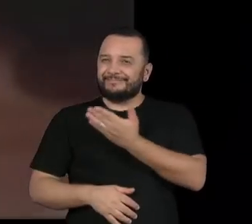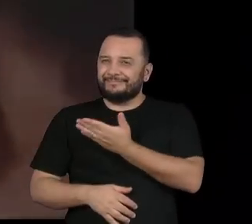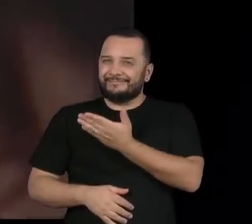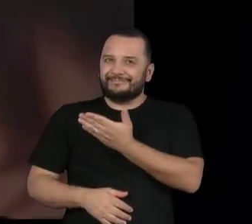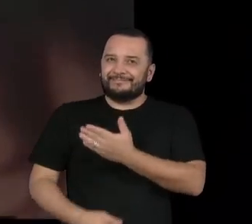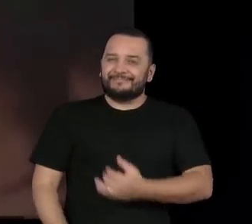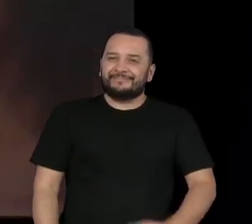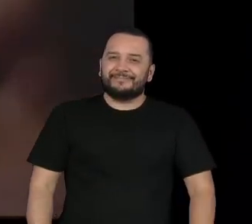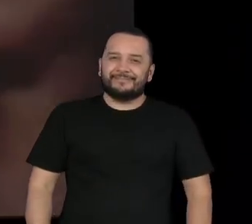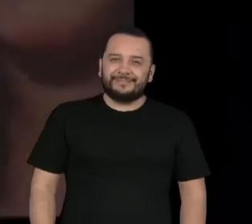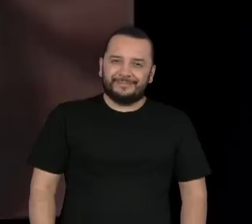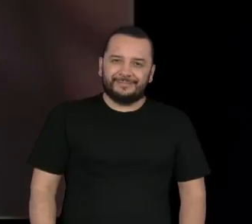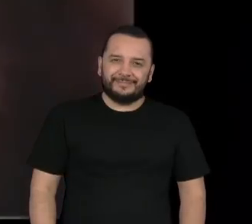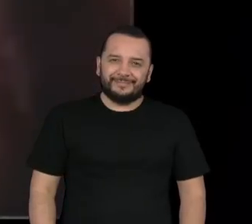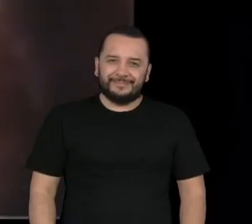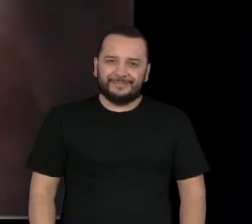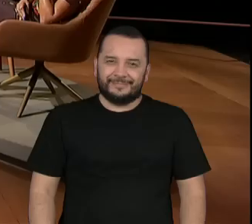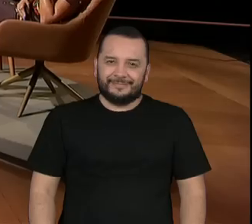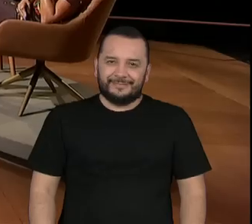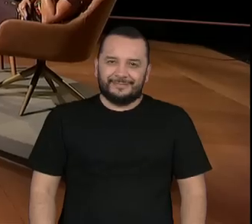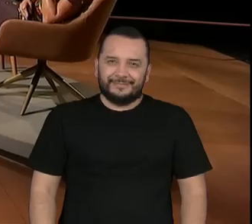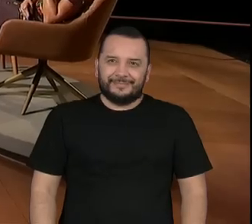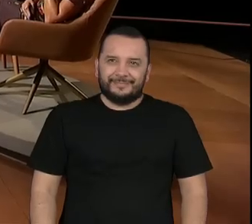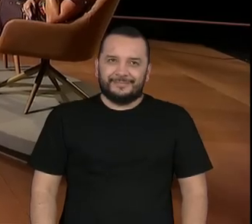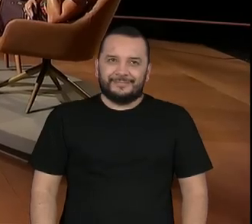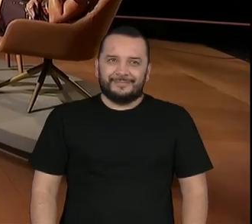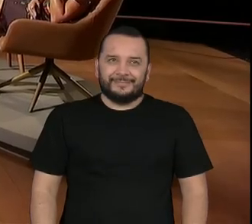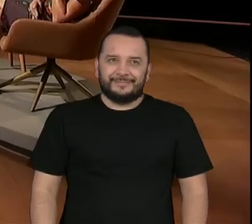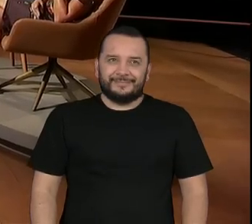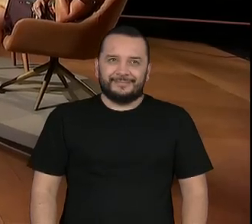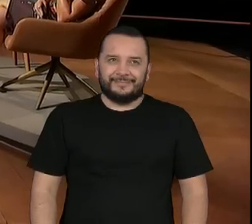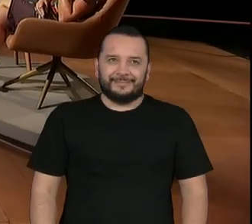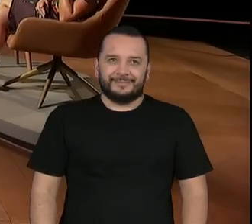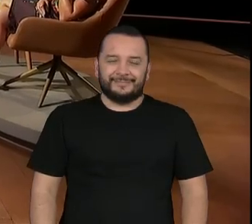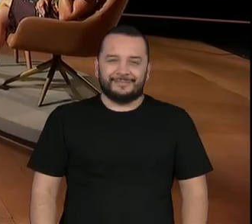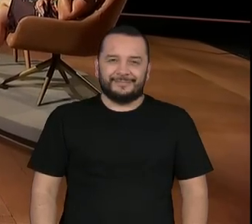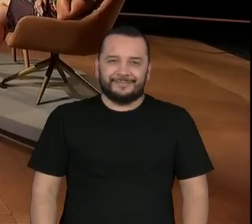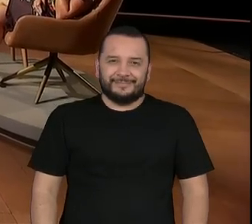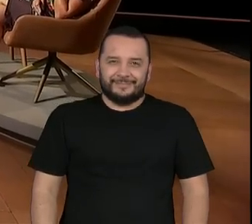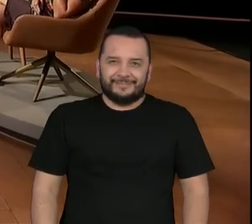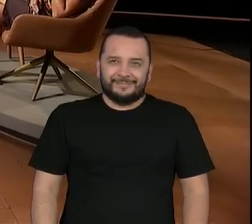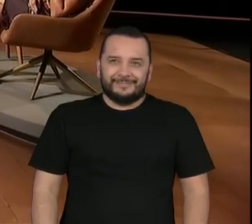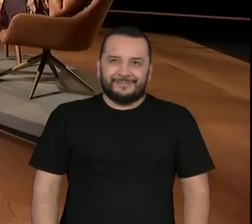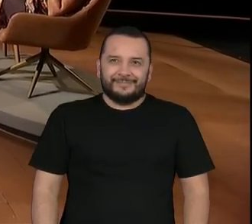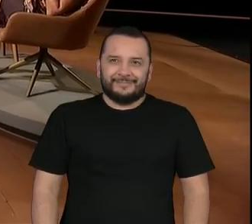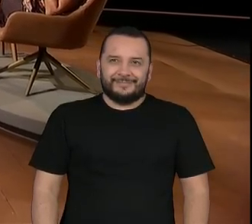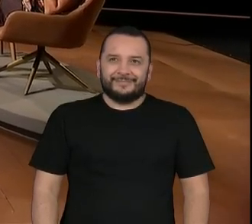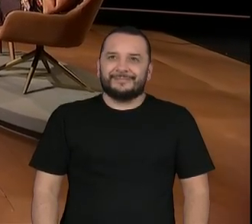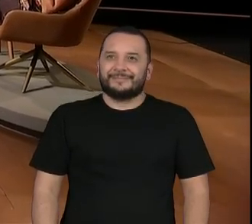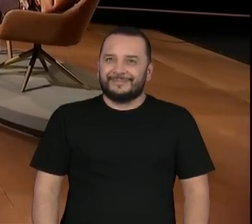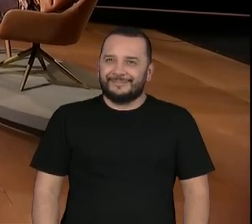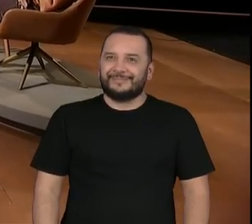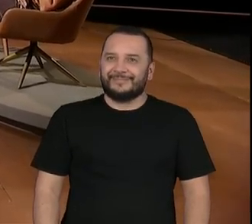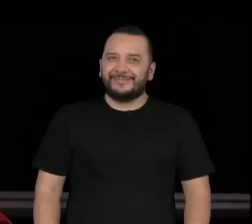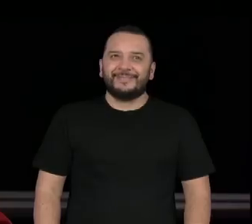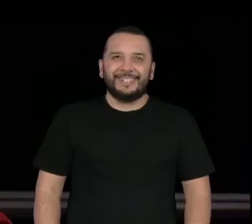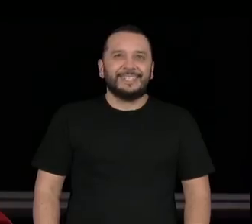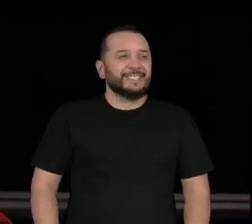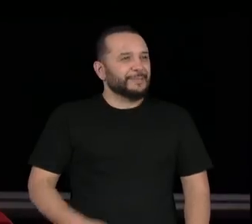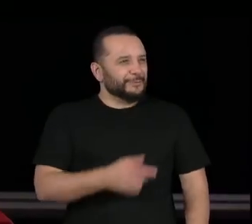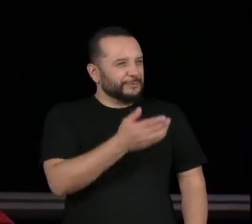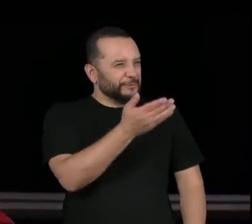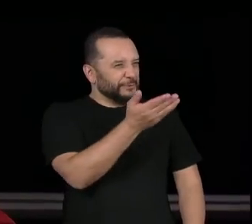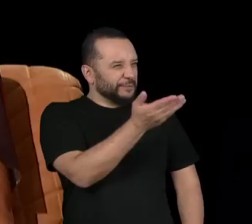Eu seria muito ingênua, Francisco, se eu acreditasse numa anotação bom. Pilotar